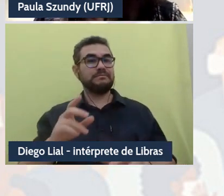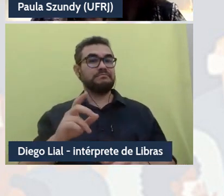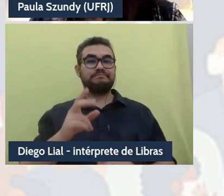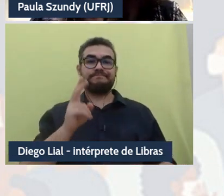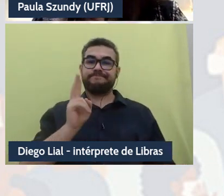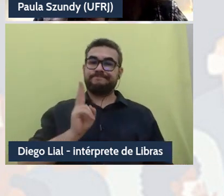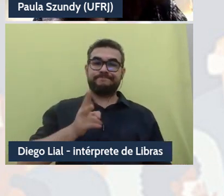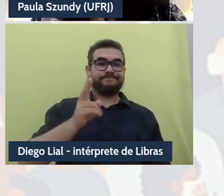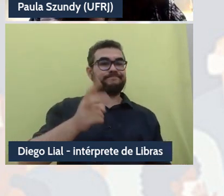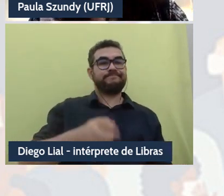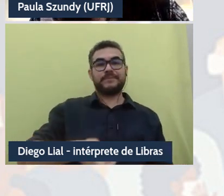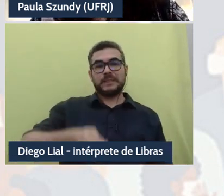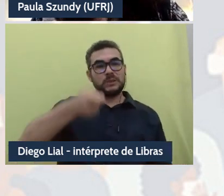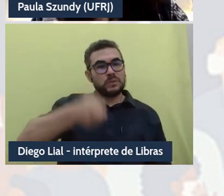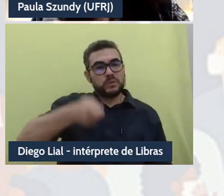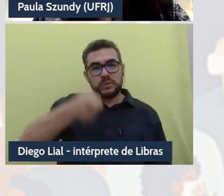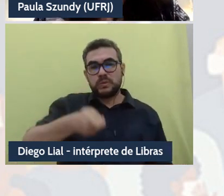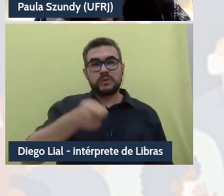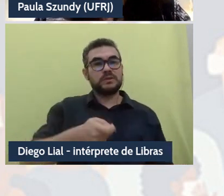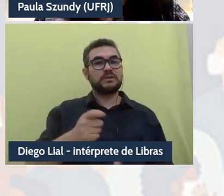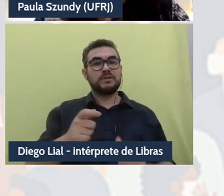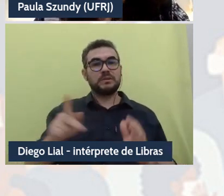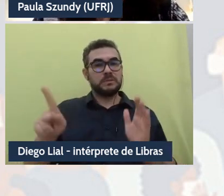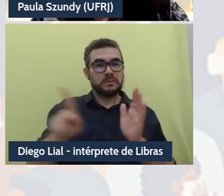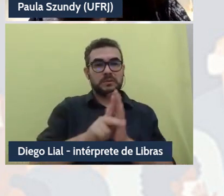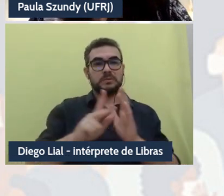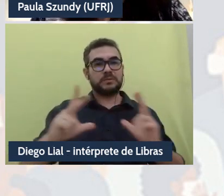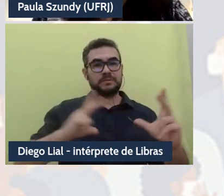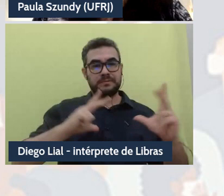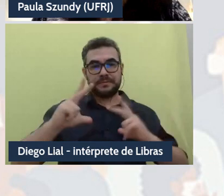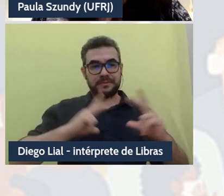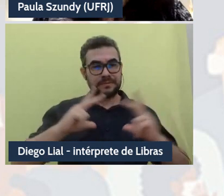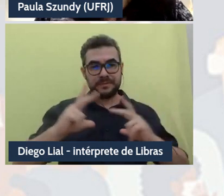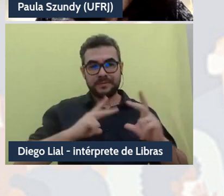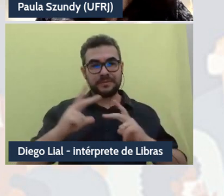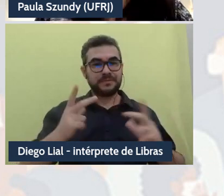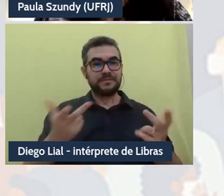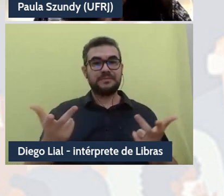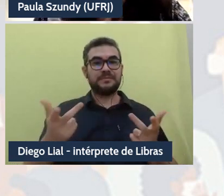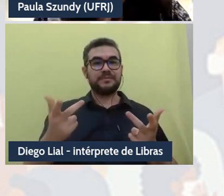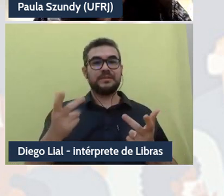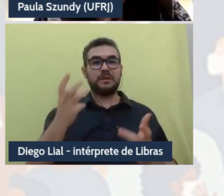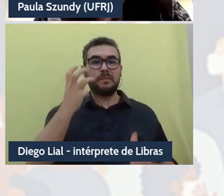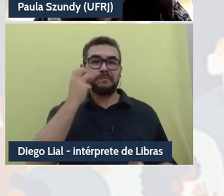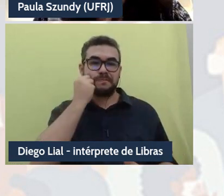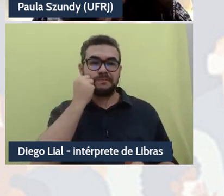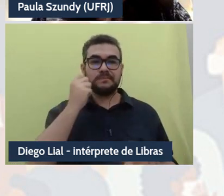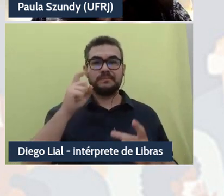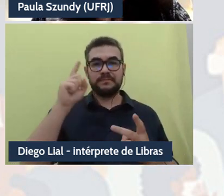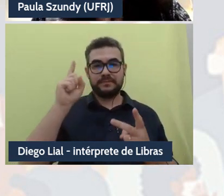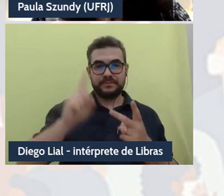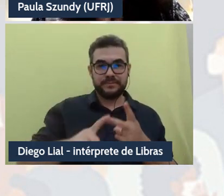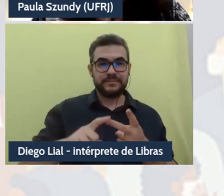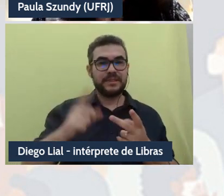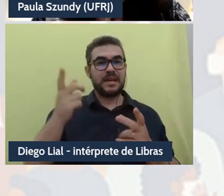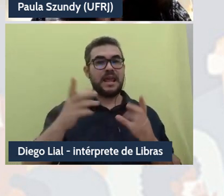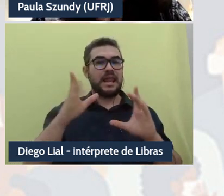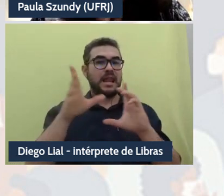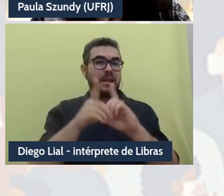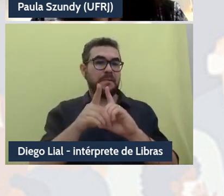uma disputa em torno, né, do conceito de liberdade, de democracia, né,